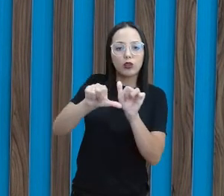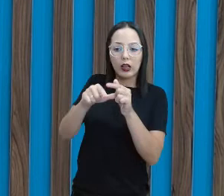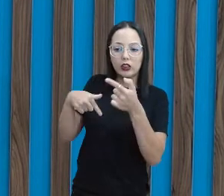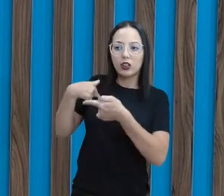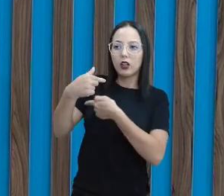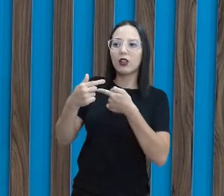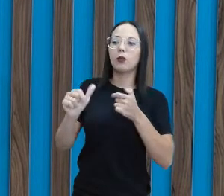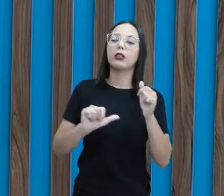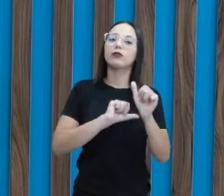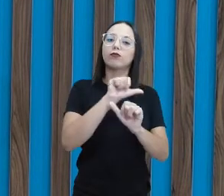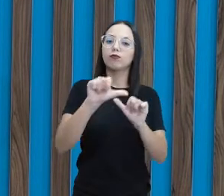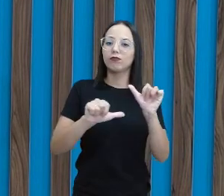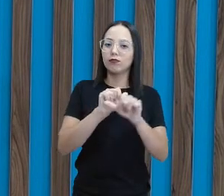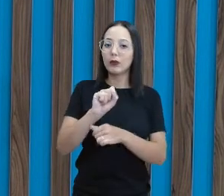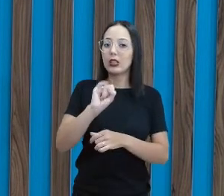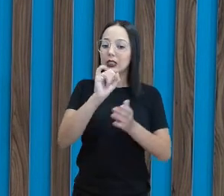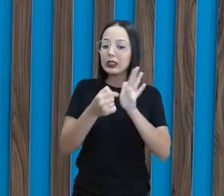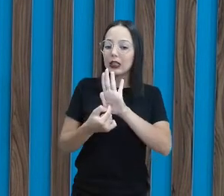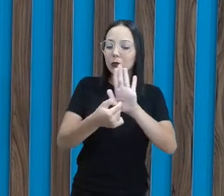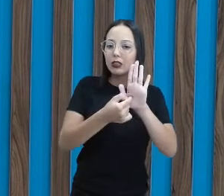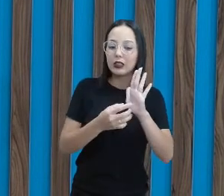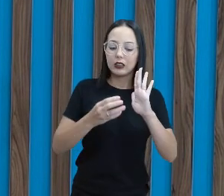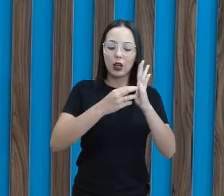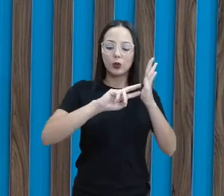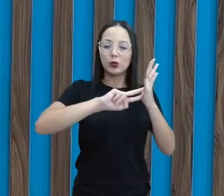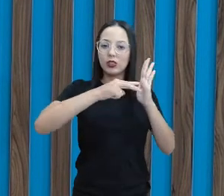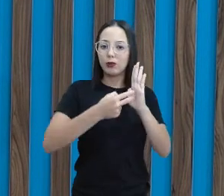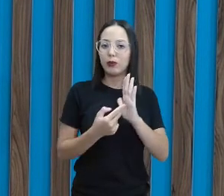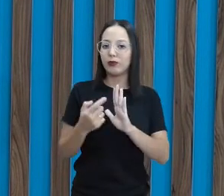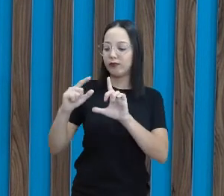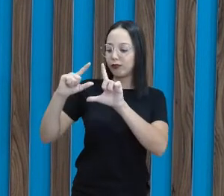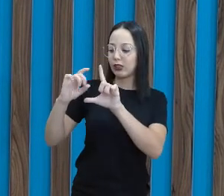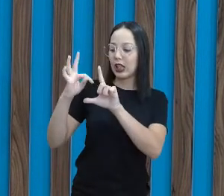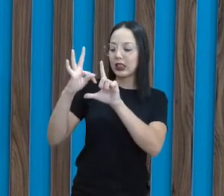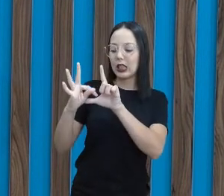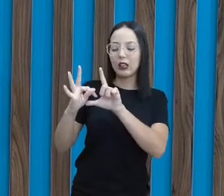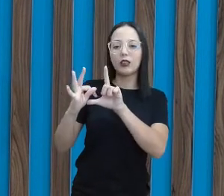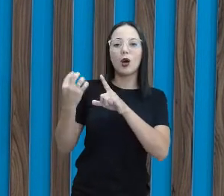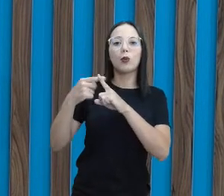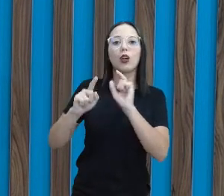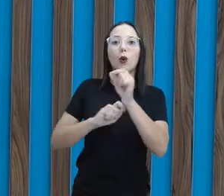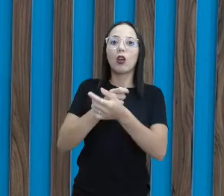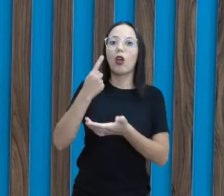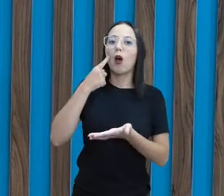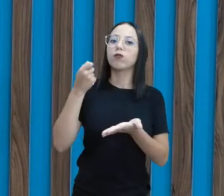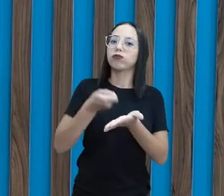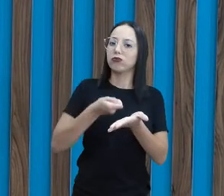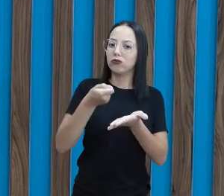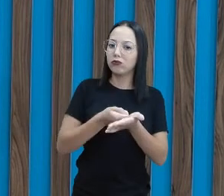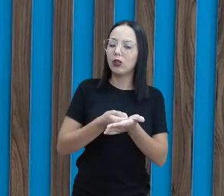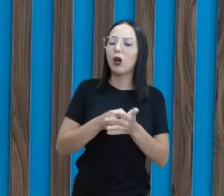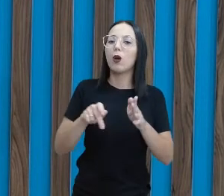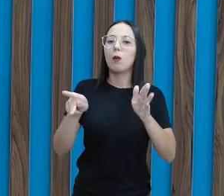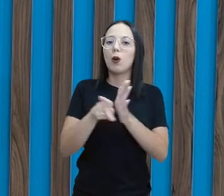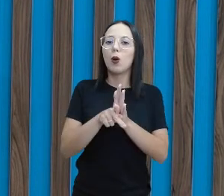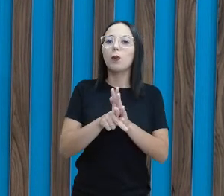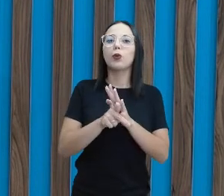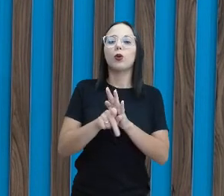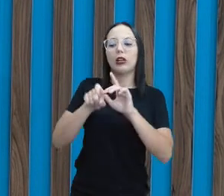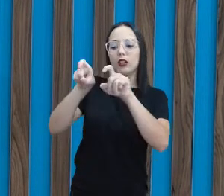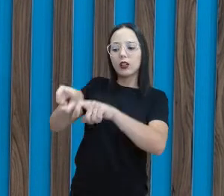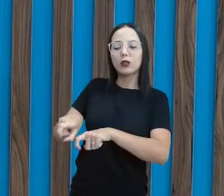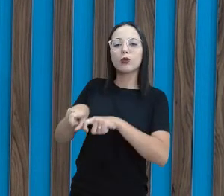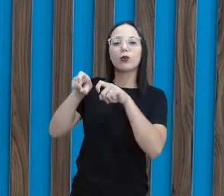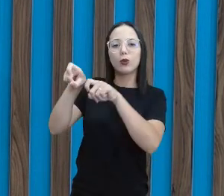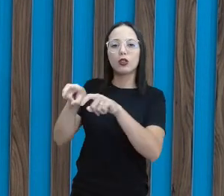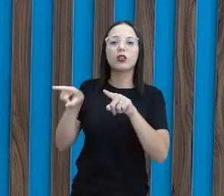geneticamente modificado. E se apresenta esse símbolozinho aí, porque, gente, isso aí é obrigatório, tanto por parte dos agricultores,